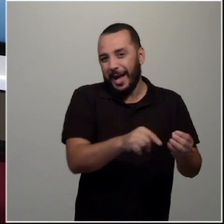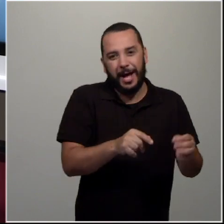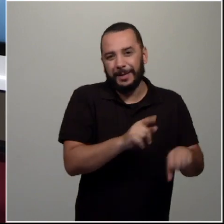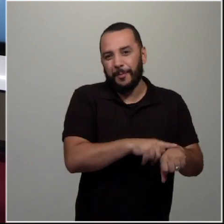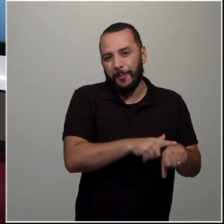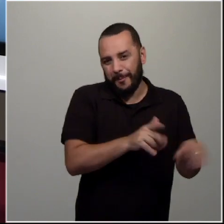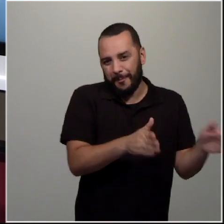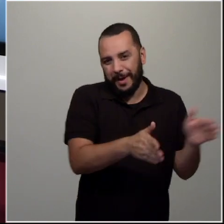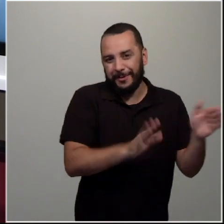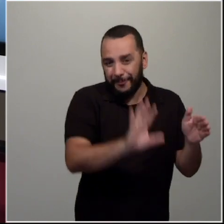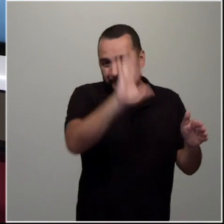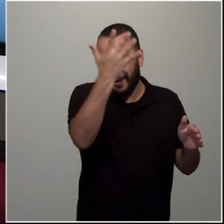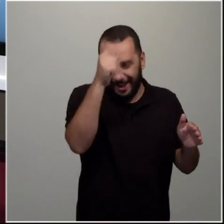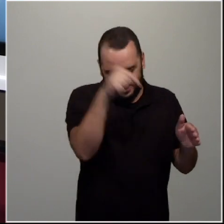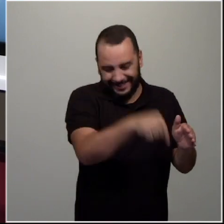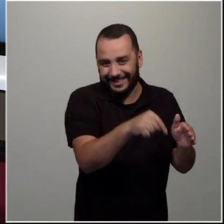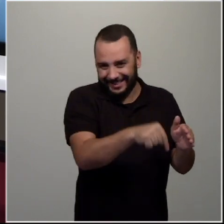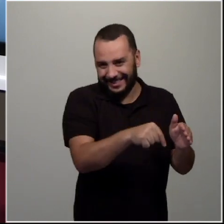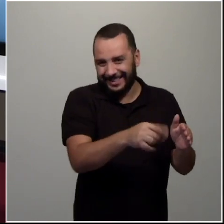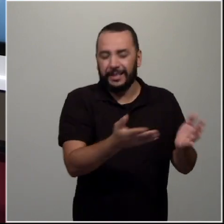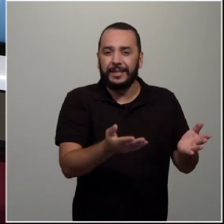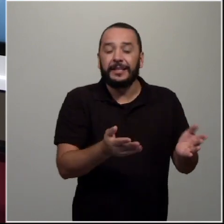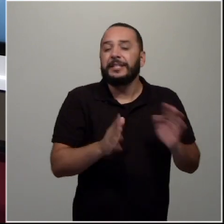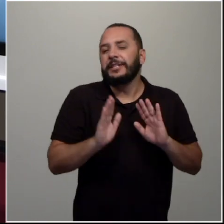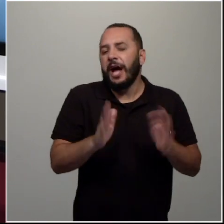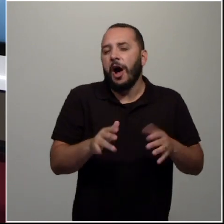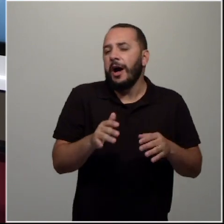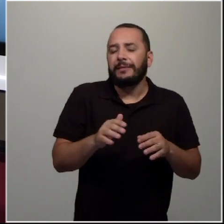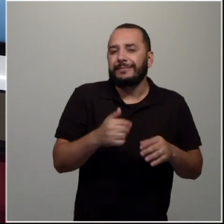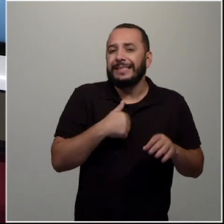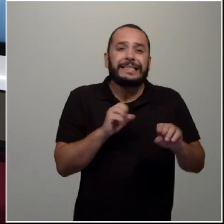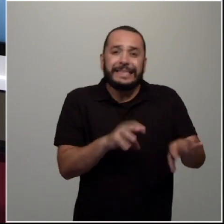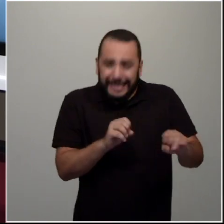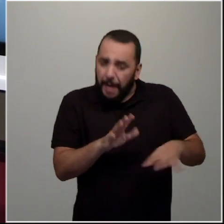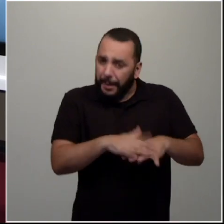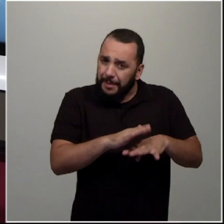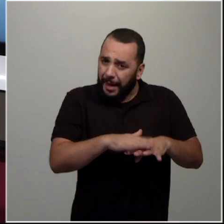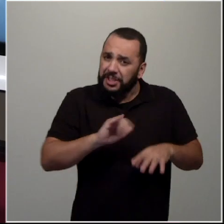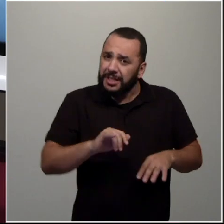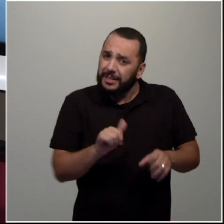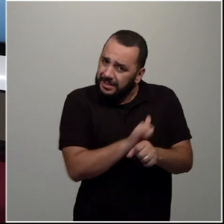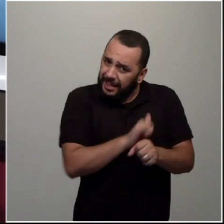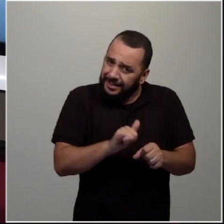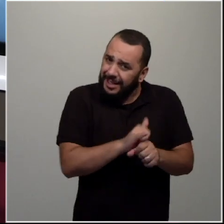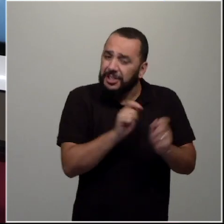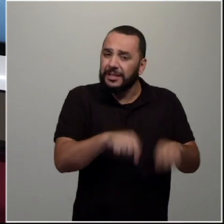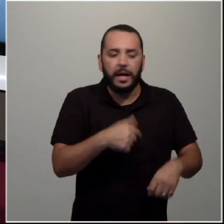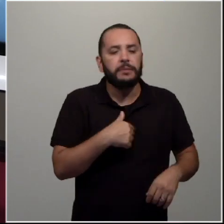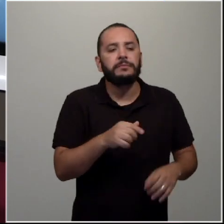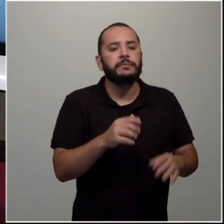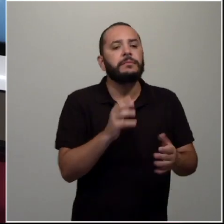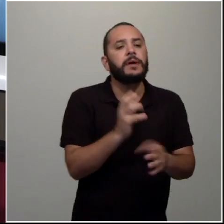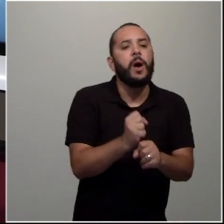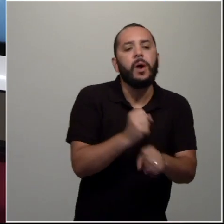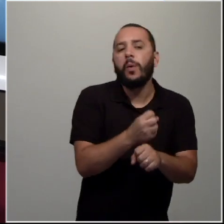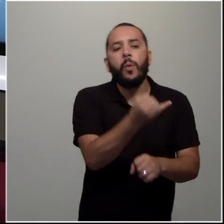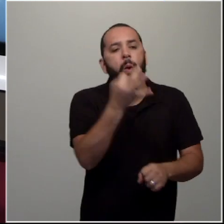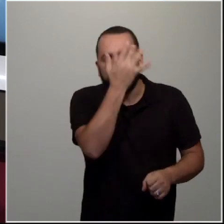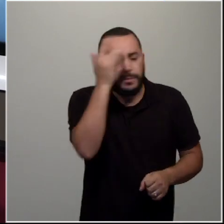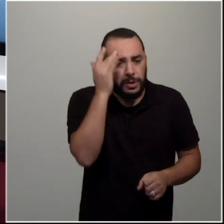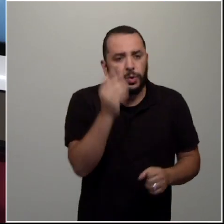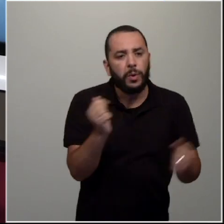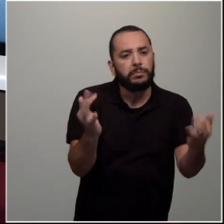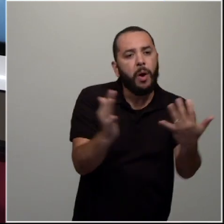que os alunos vão passar que é a execução de uma festa para se ensinar matemática então quando as pessoas viram nessa festa